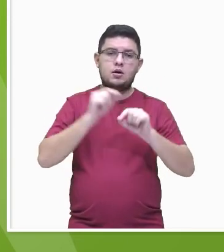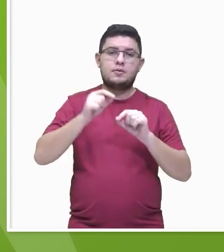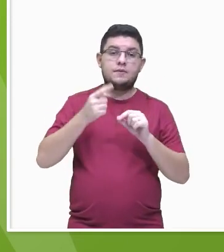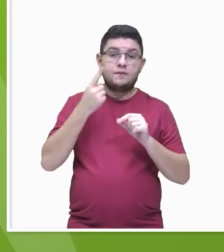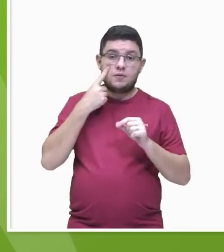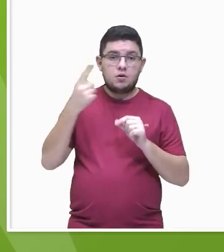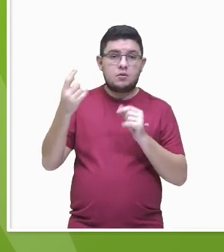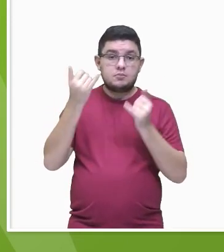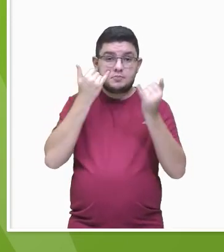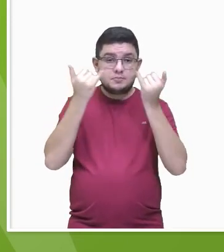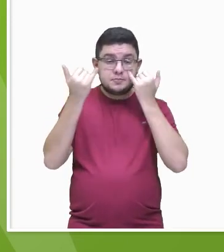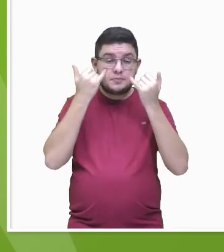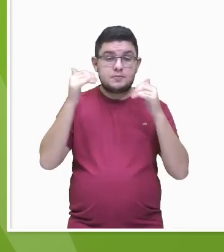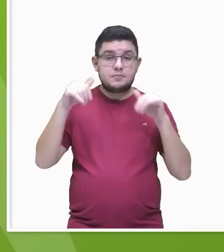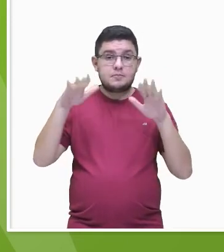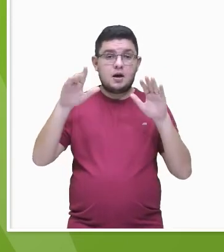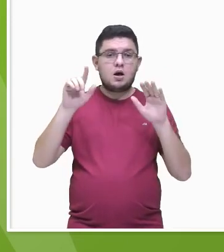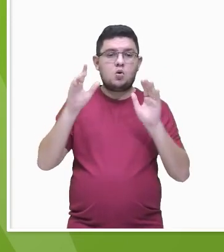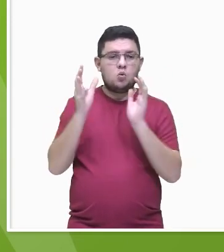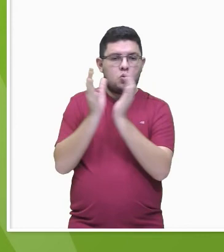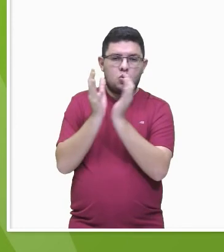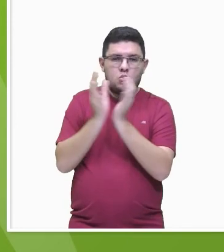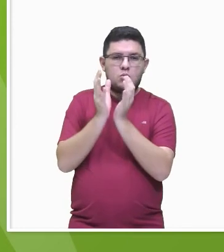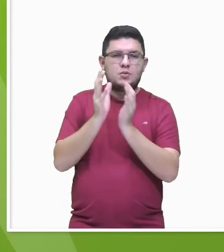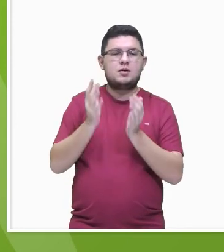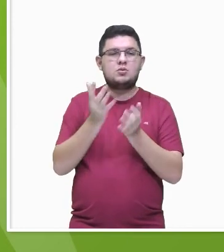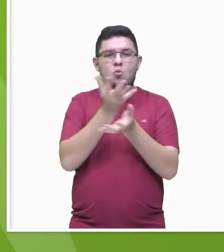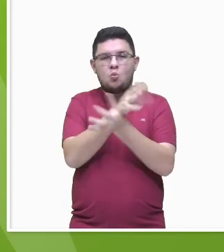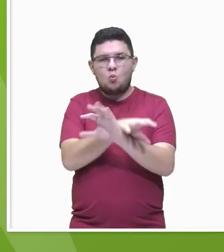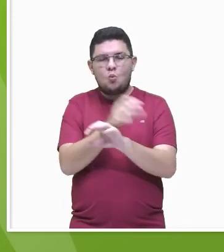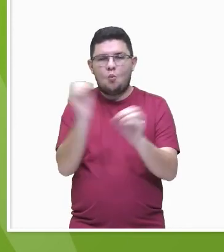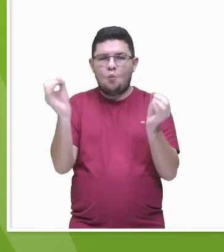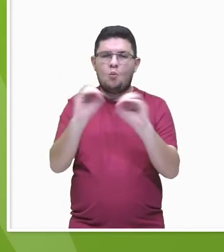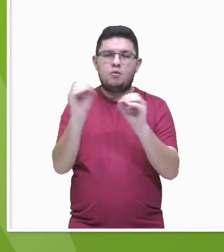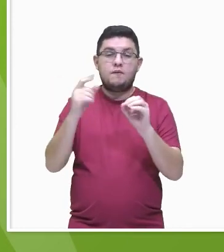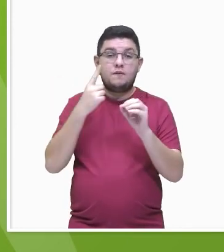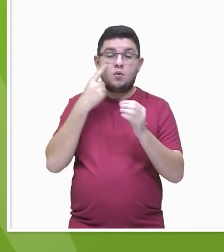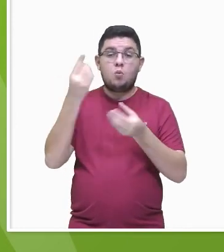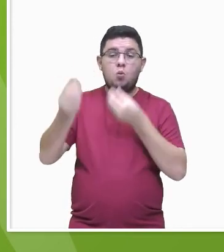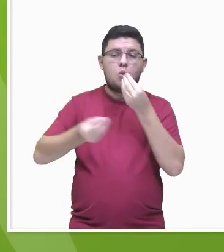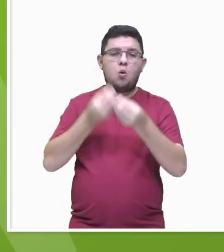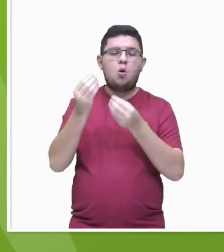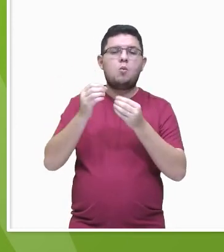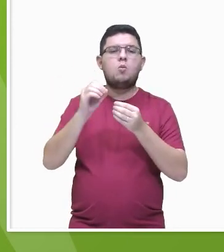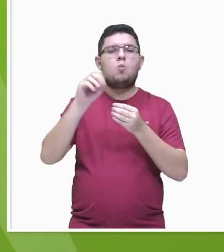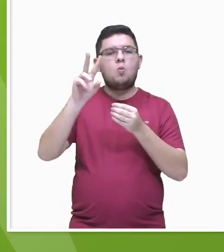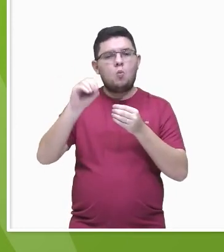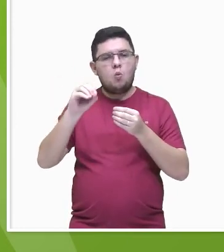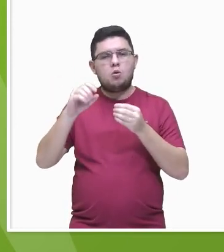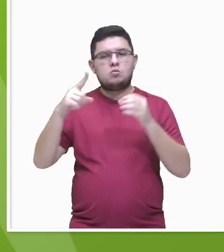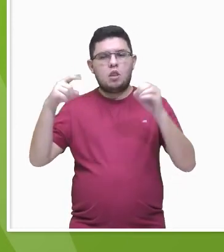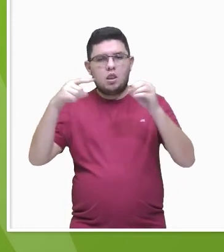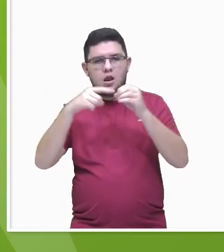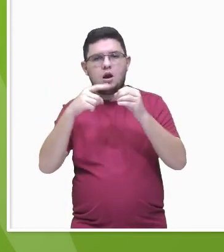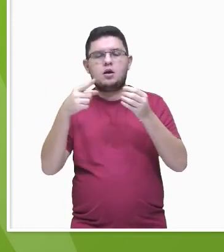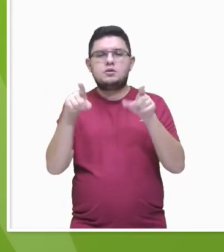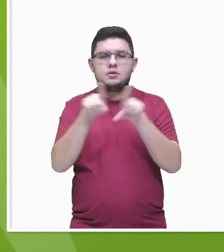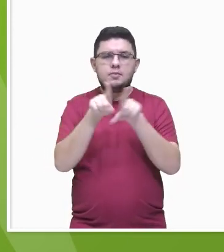sobre os equinodermos, vimos as suas formas de reprodução, conhecemos os grupos, né, para ver que eles são também